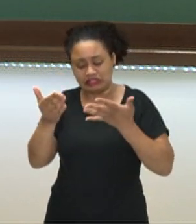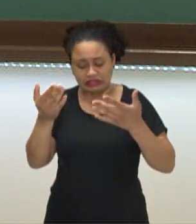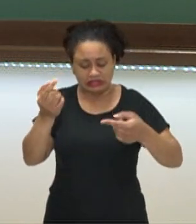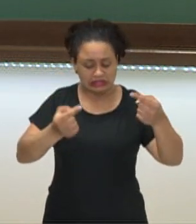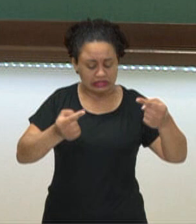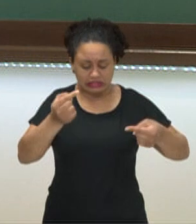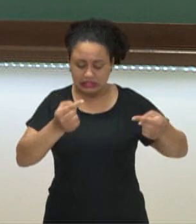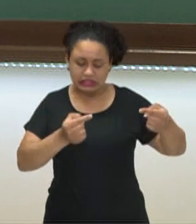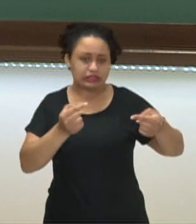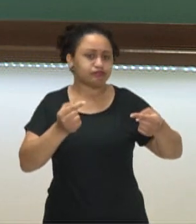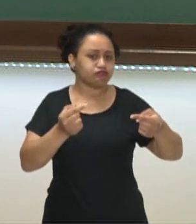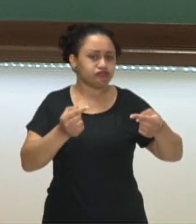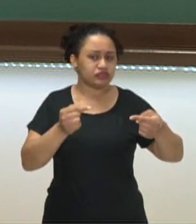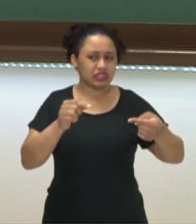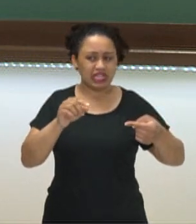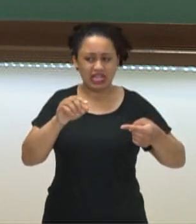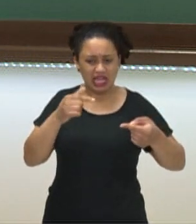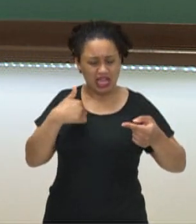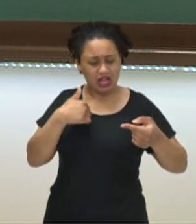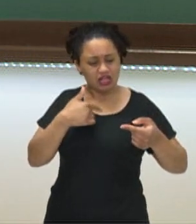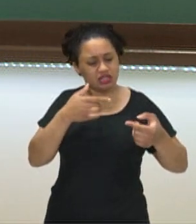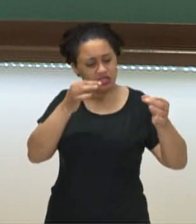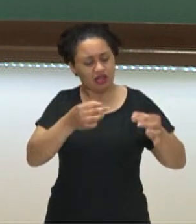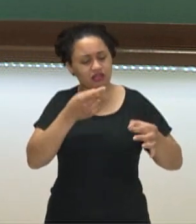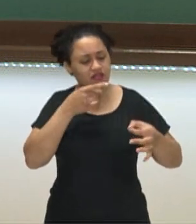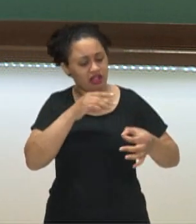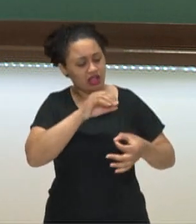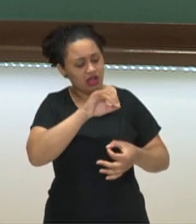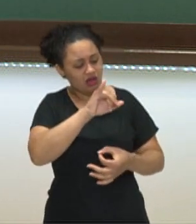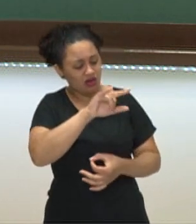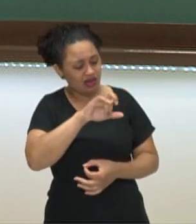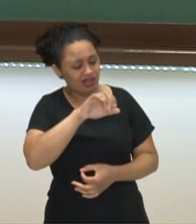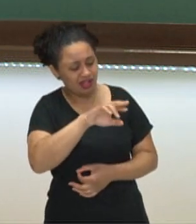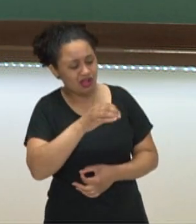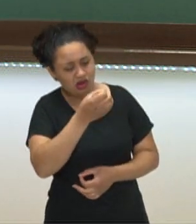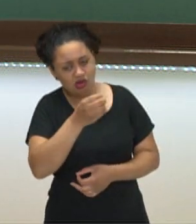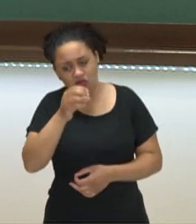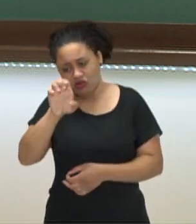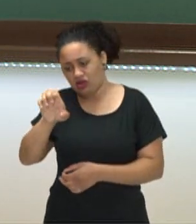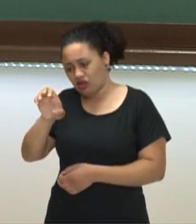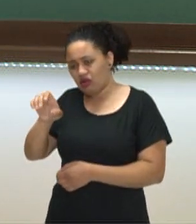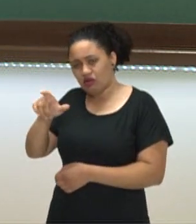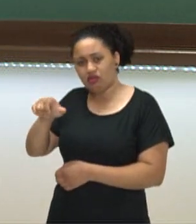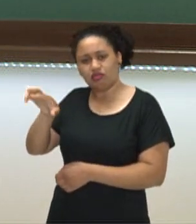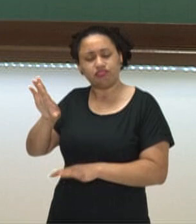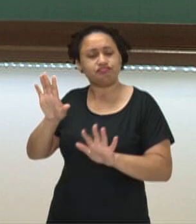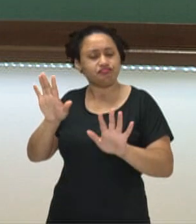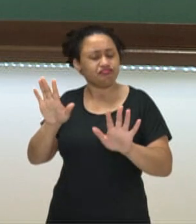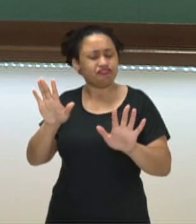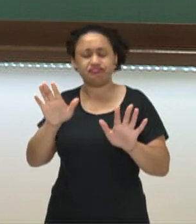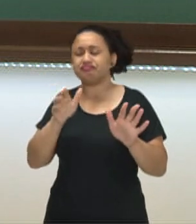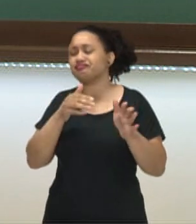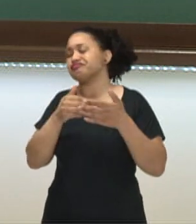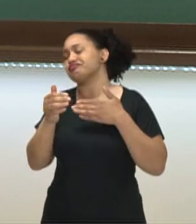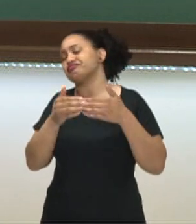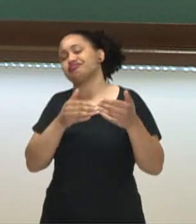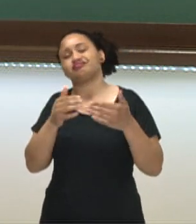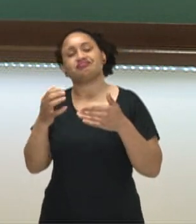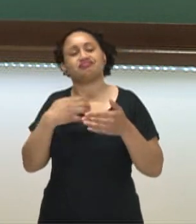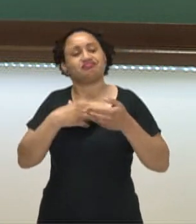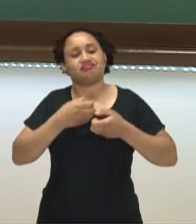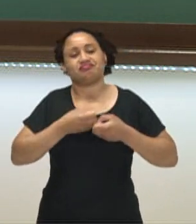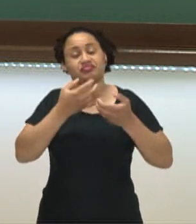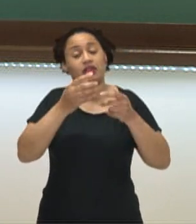uma discussão. O correto é a gente falar Euler ou Euler? Eu digo, tanto faz. O